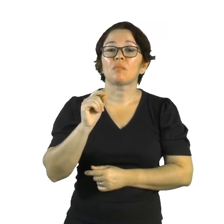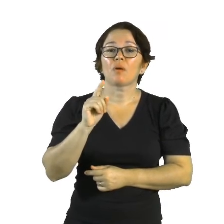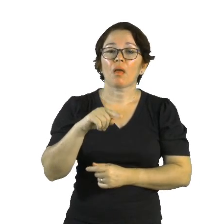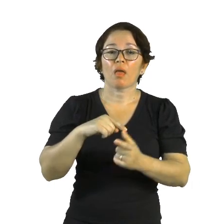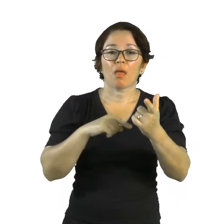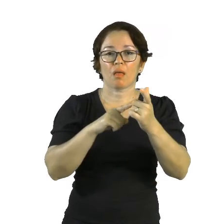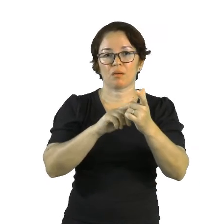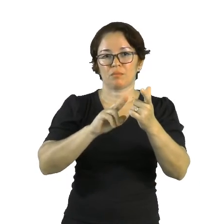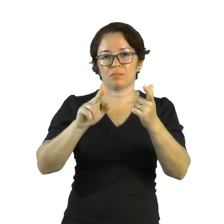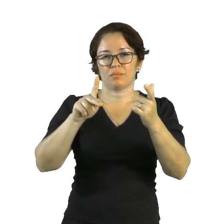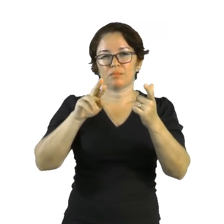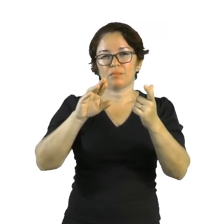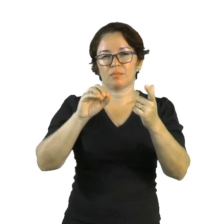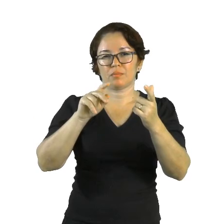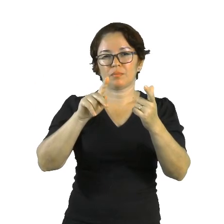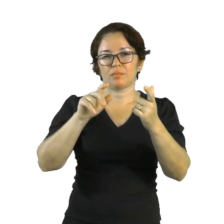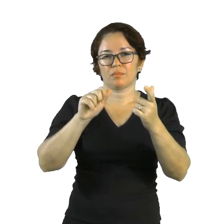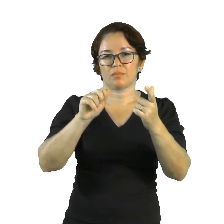proparoxítona.